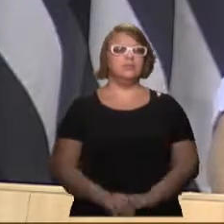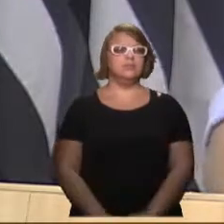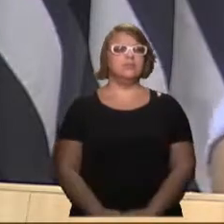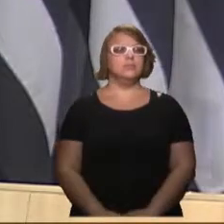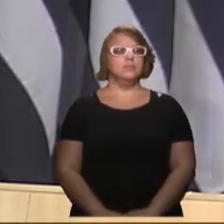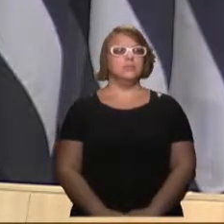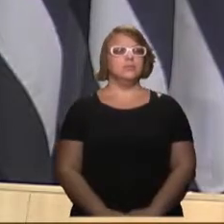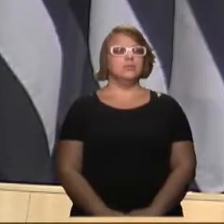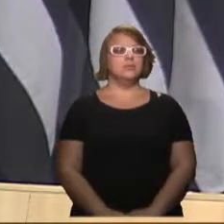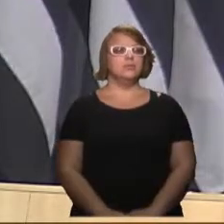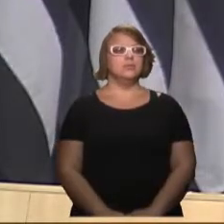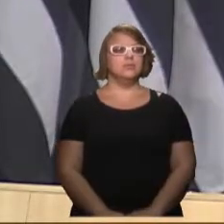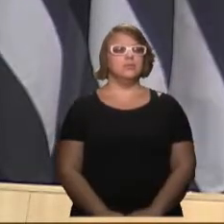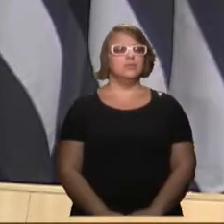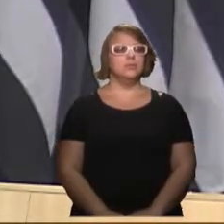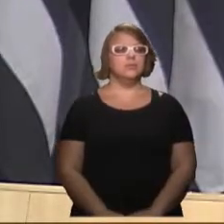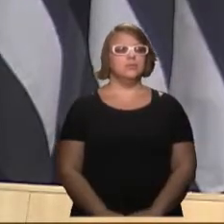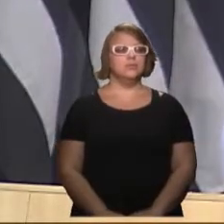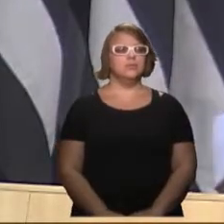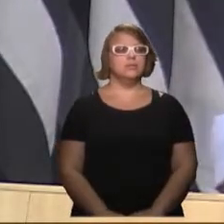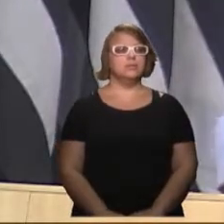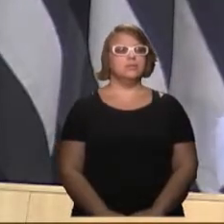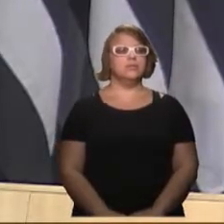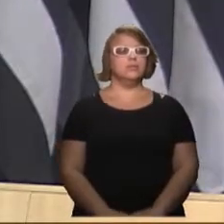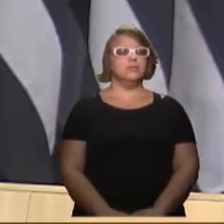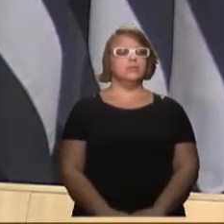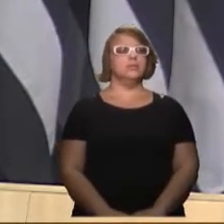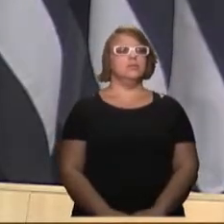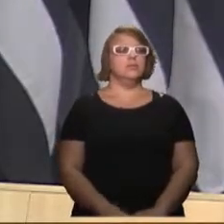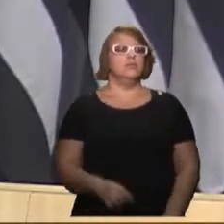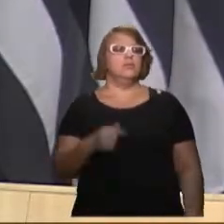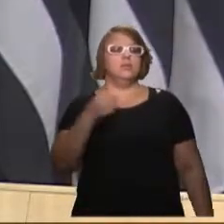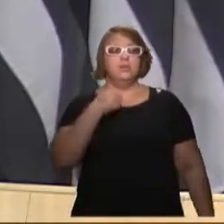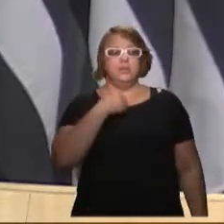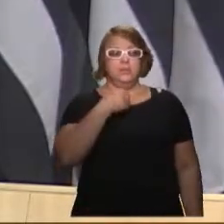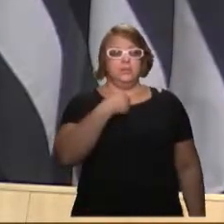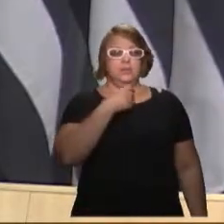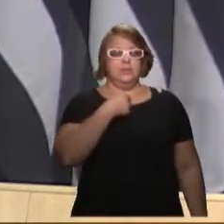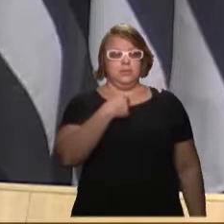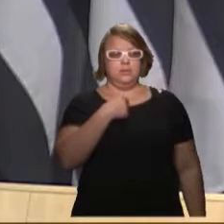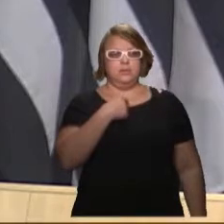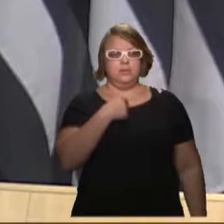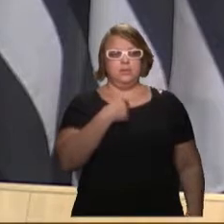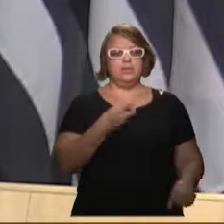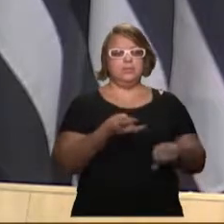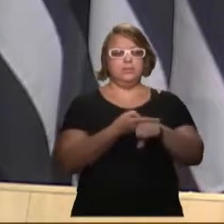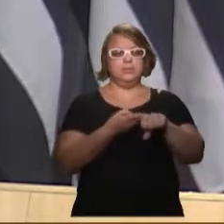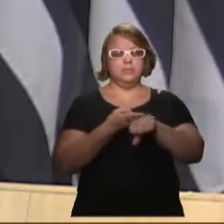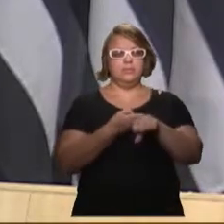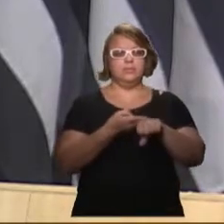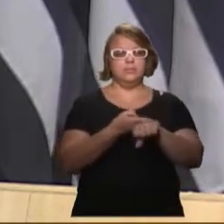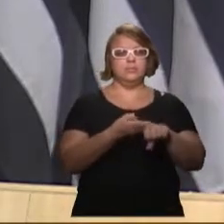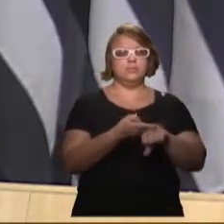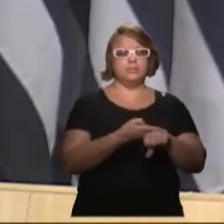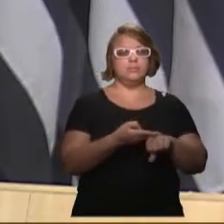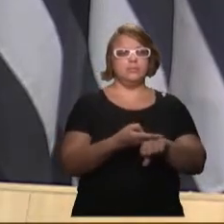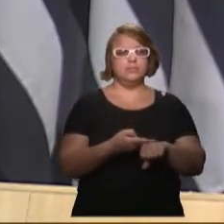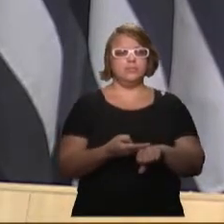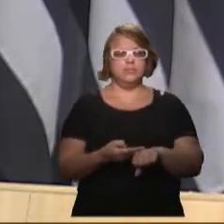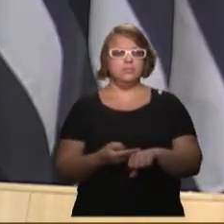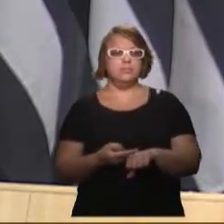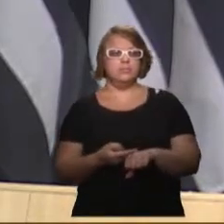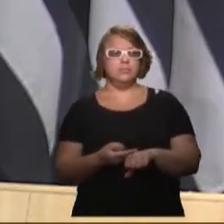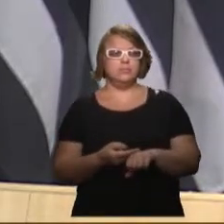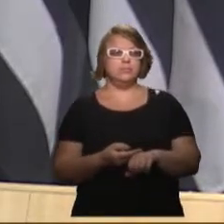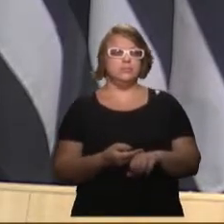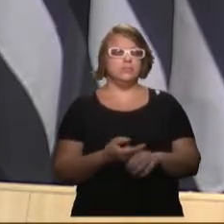um projeto desse. E aí, presidente, eu tomei a iniciativa de adotar algumas medidas cautelares em relação ao